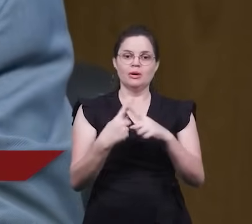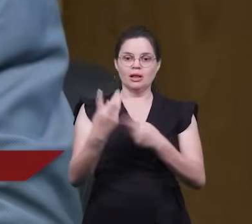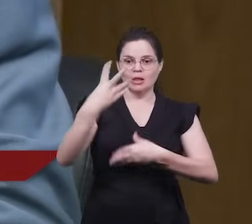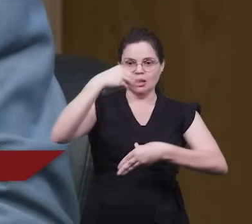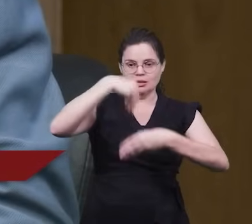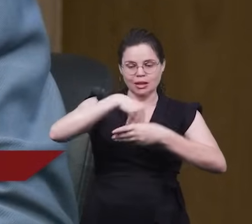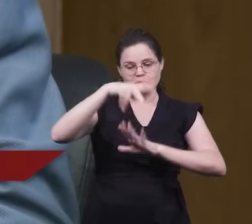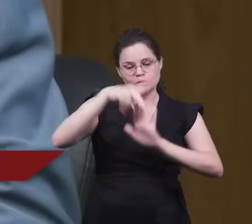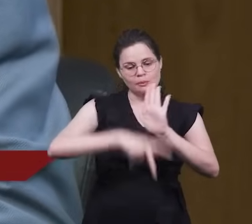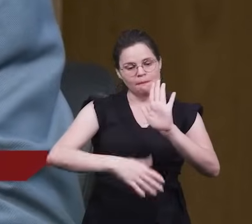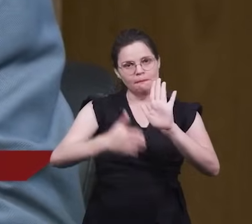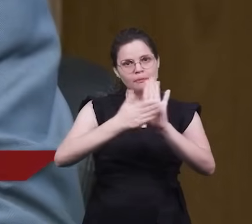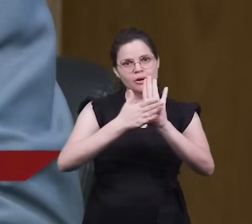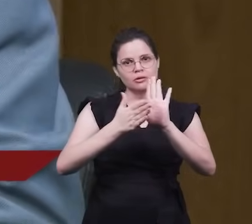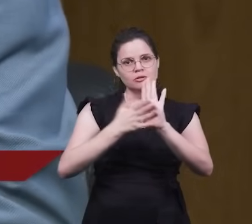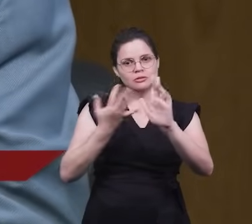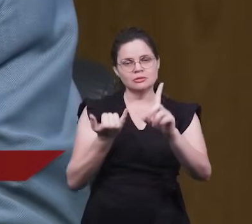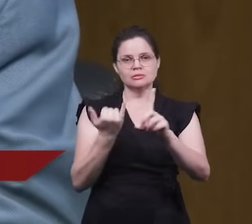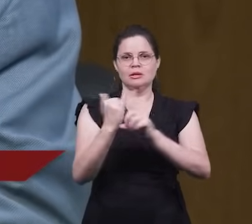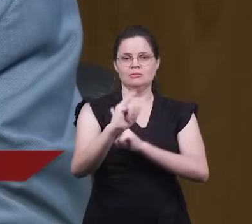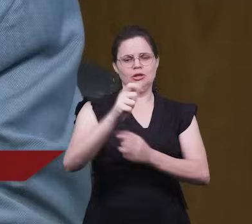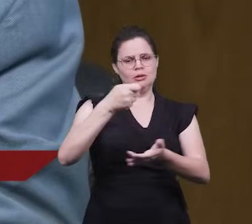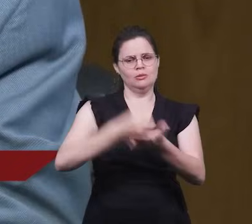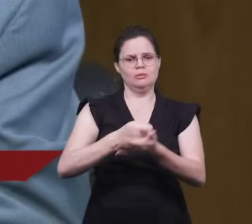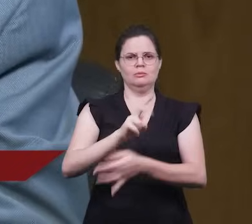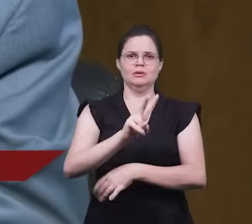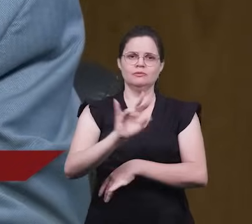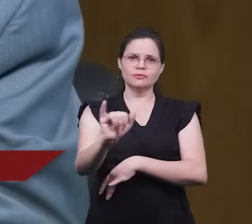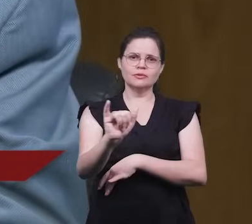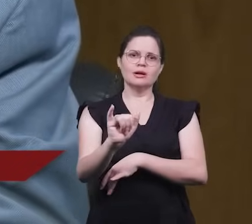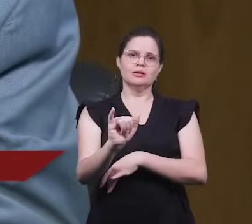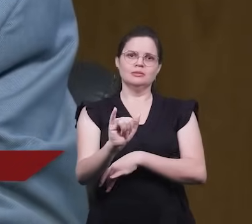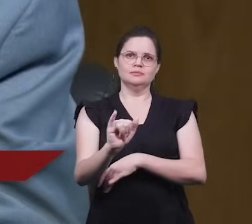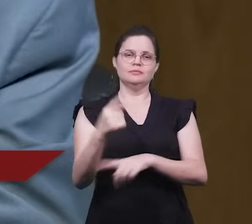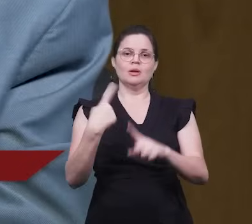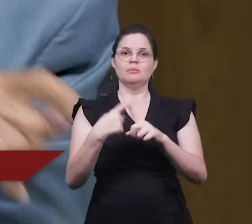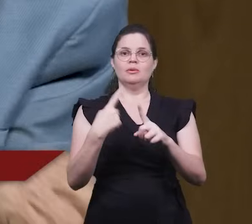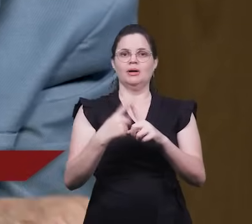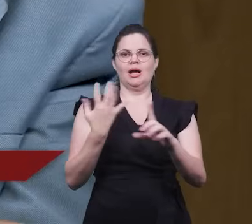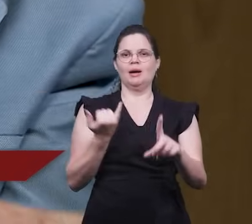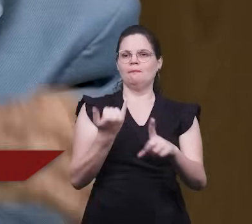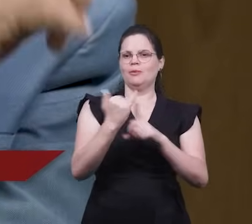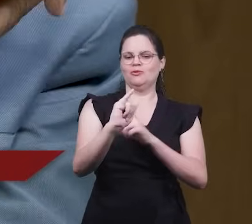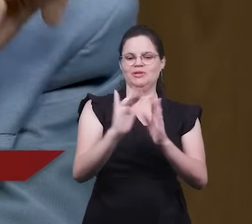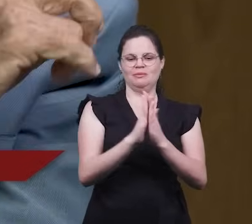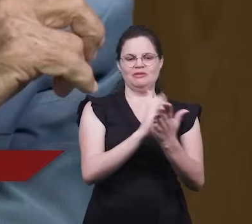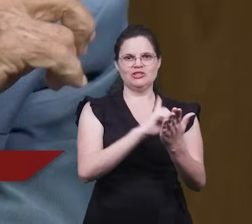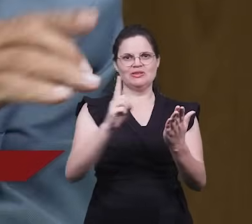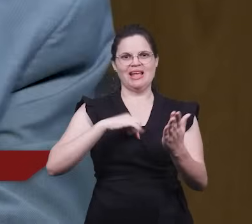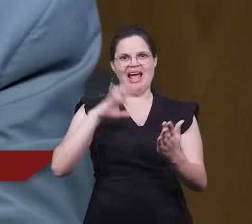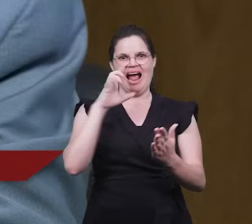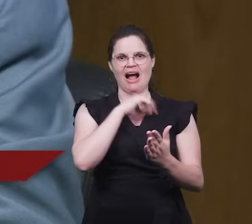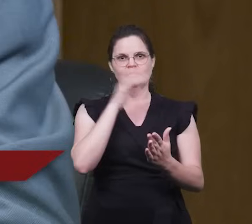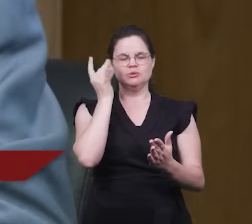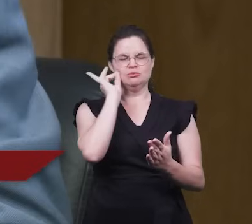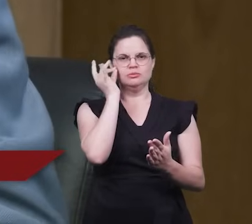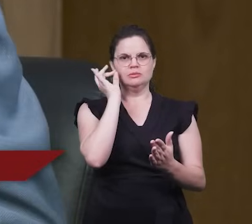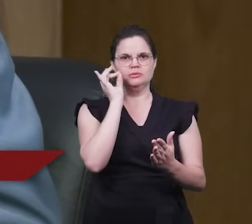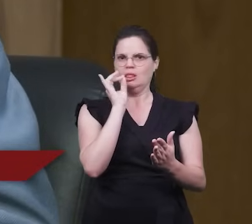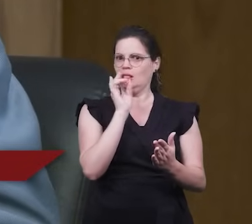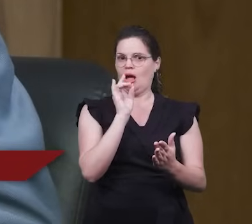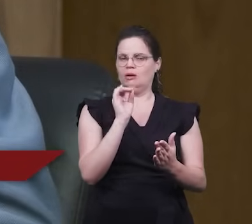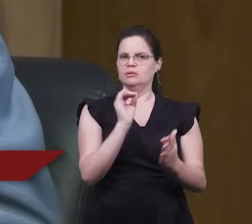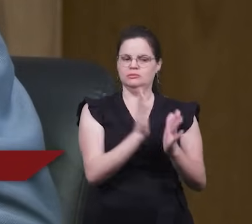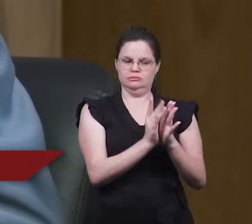do cumprimento da profecia bíblica. Que a profecia bíblica não é de um dia, é de um